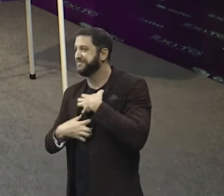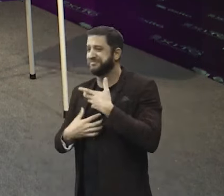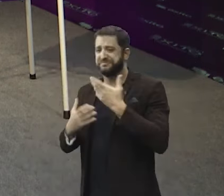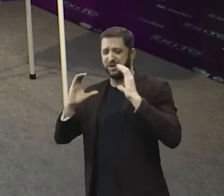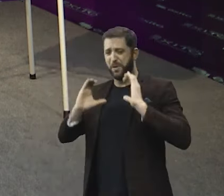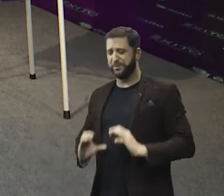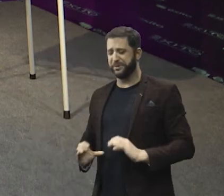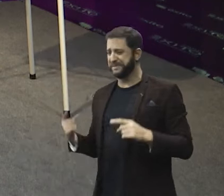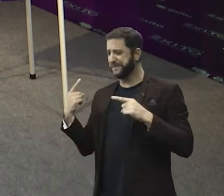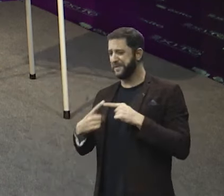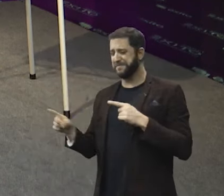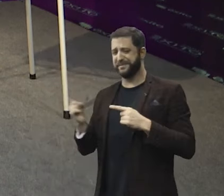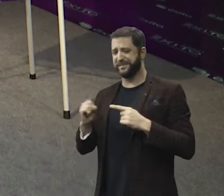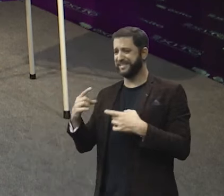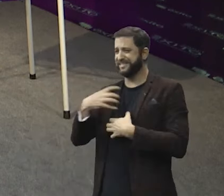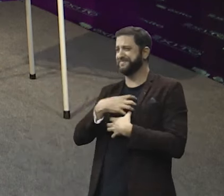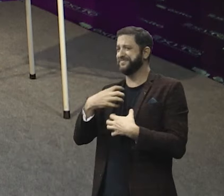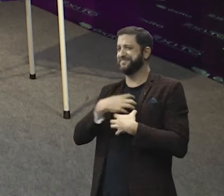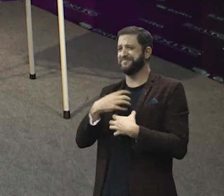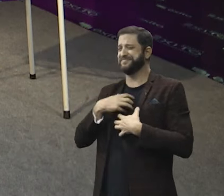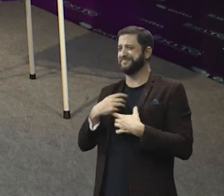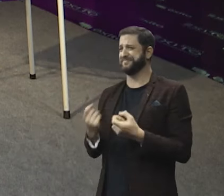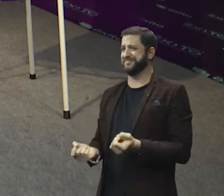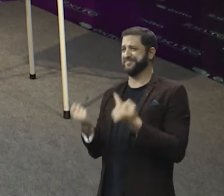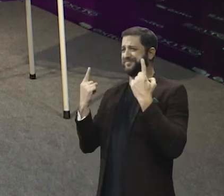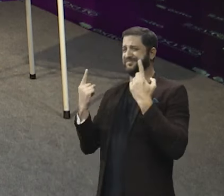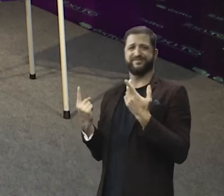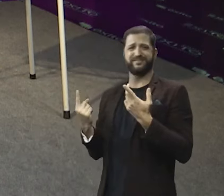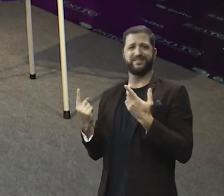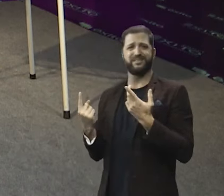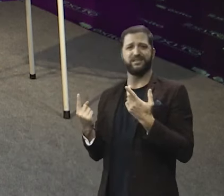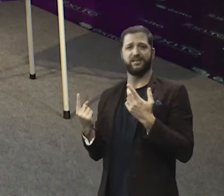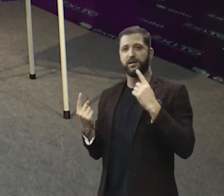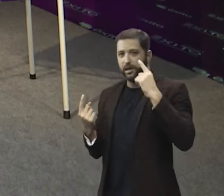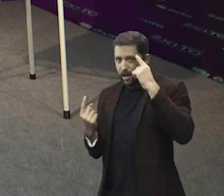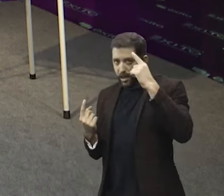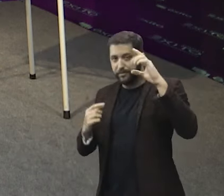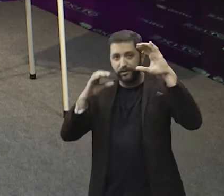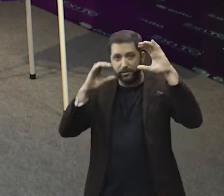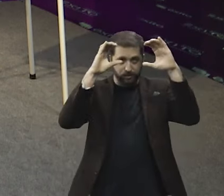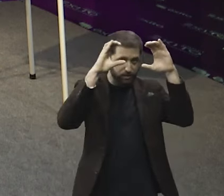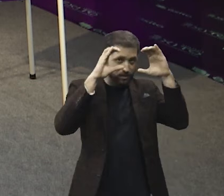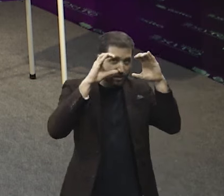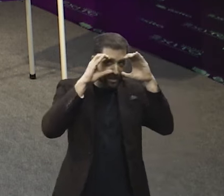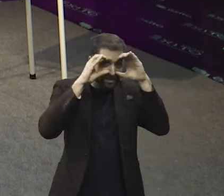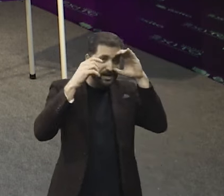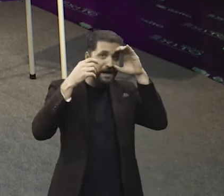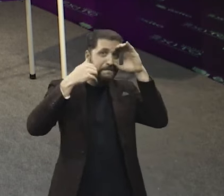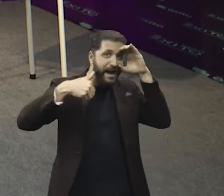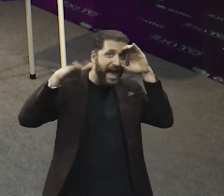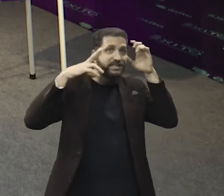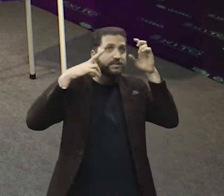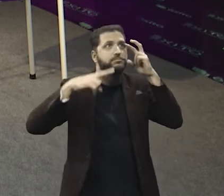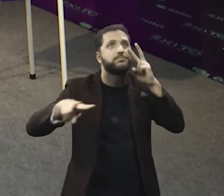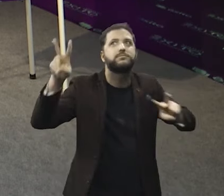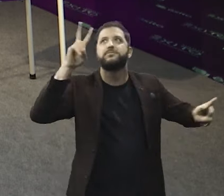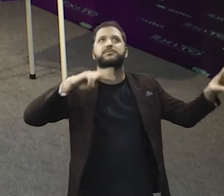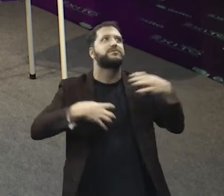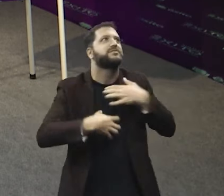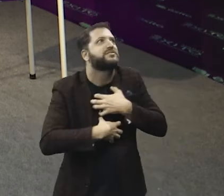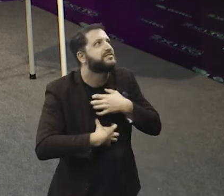do momento que eu estou vendo por meus estímulos lembra que a visão é o que tem mais estímulo que manda